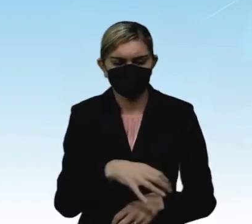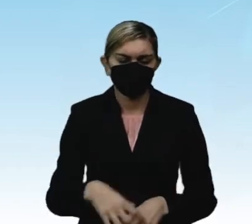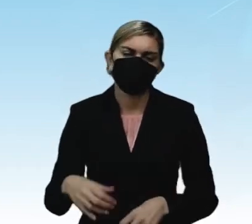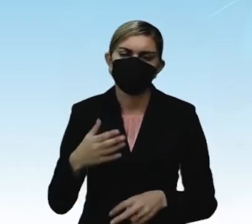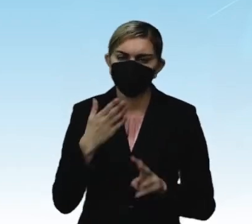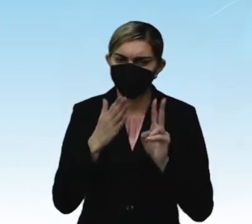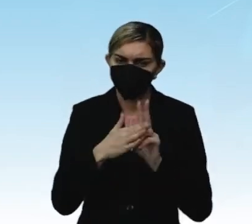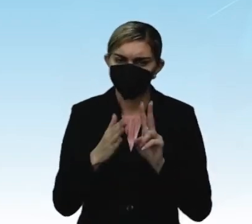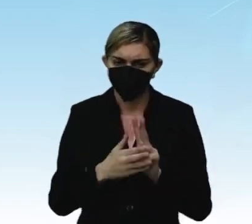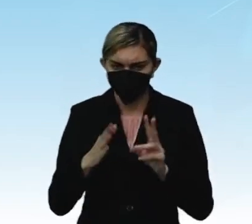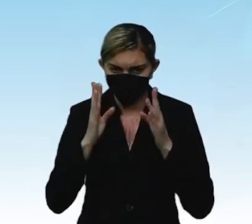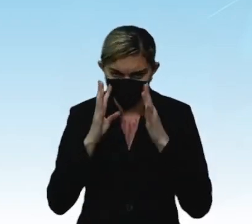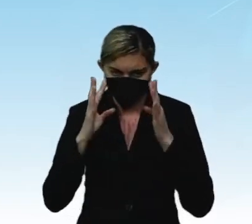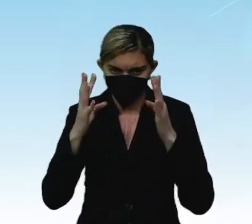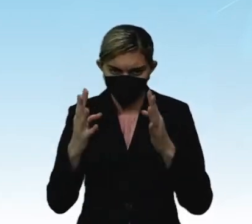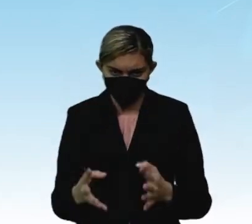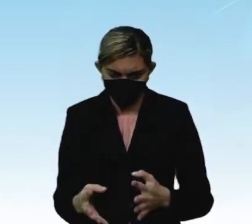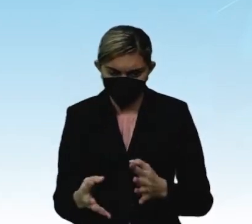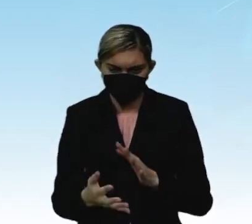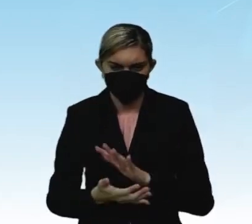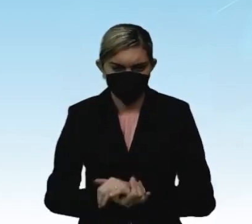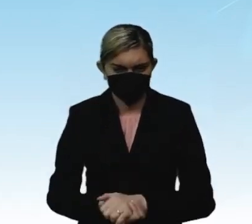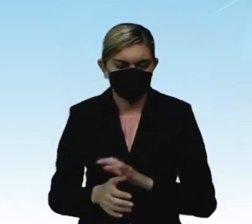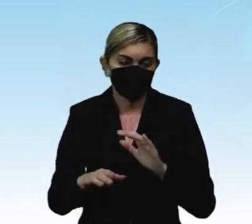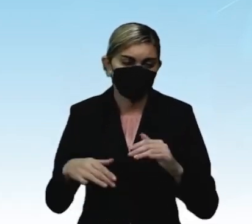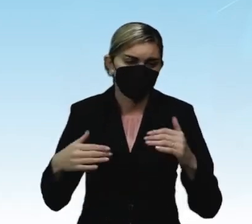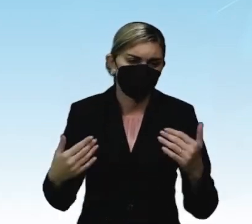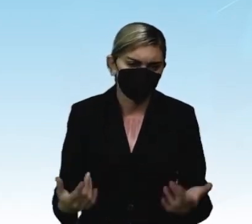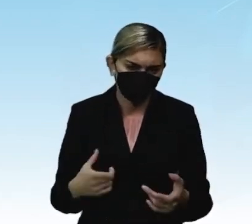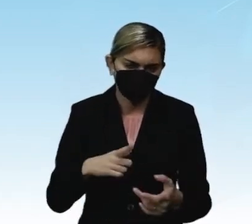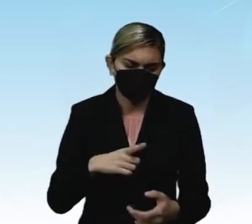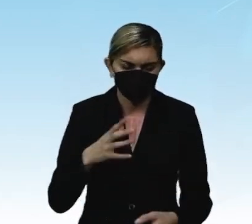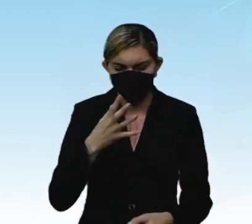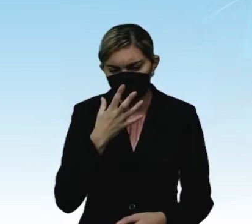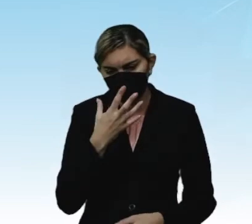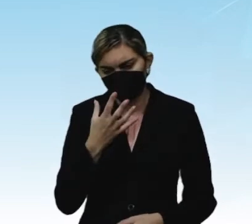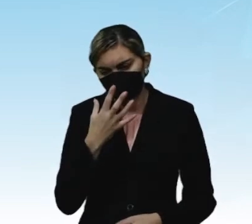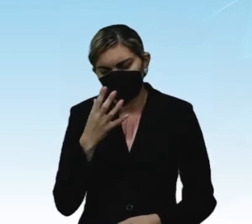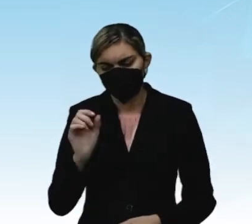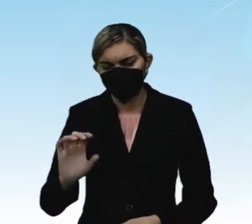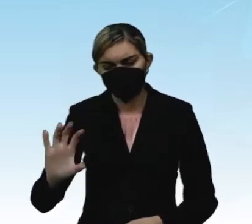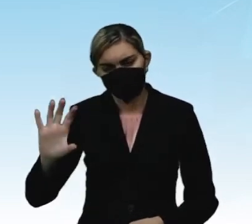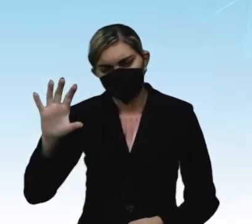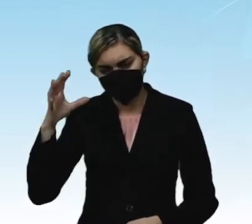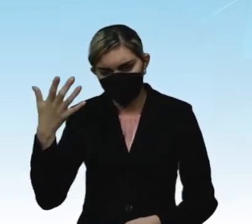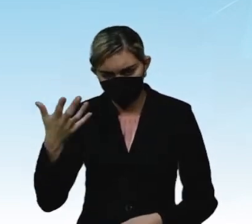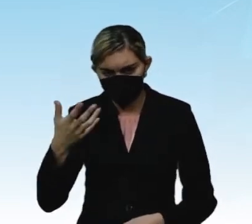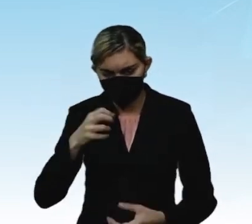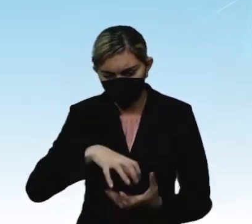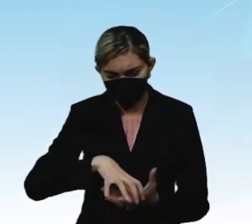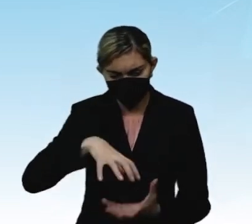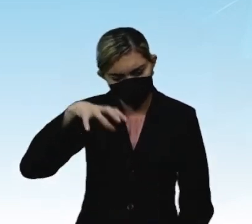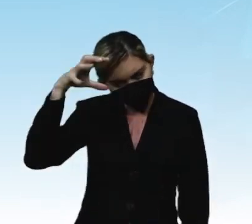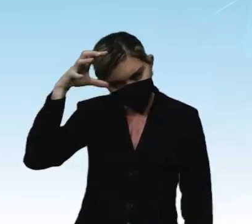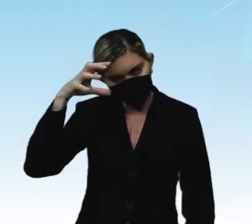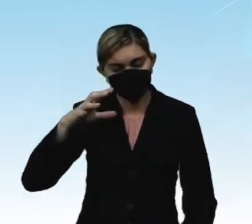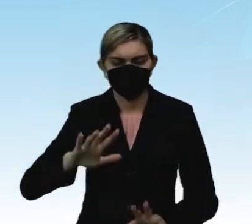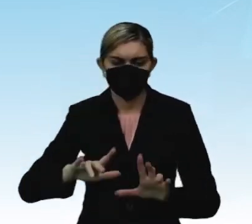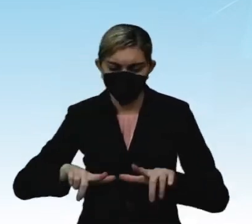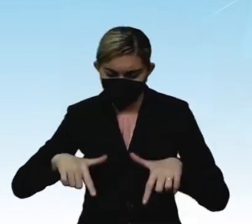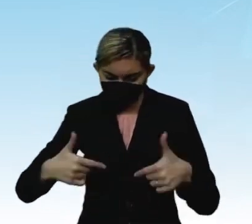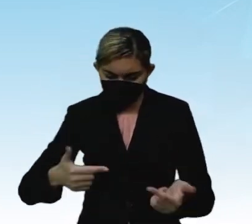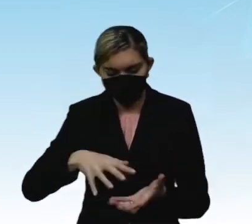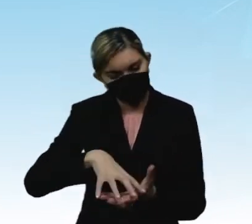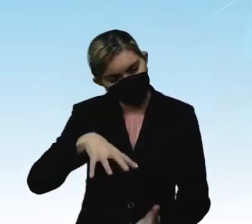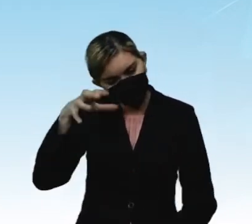indígena. Prestaram atenção aí, meus amores? Então, tem que observar o que está acontecendo com os mais velhos, qualquer ação dos mais